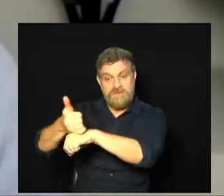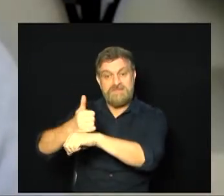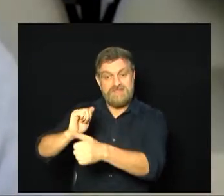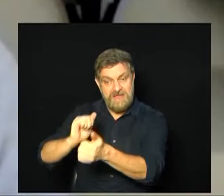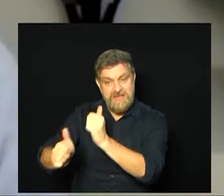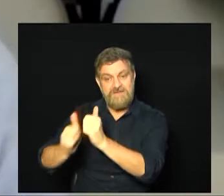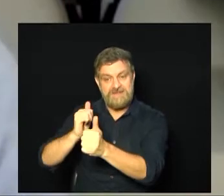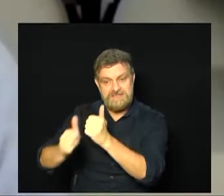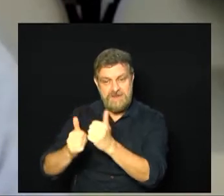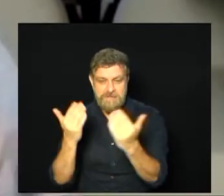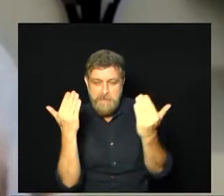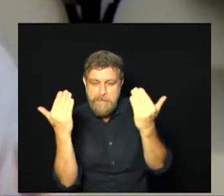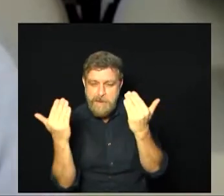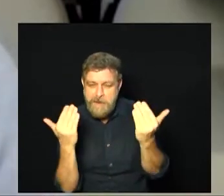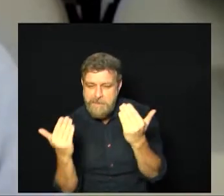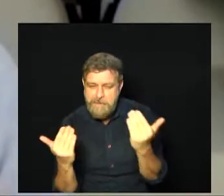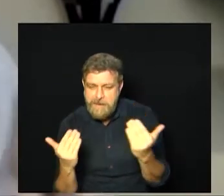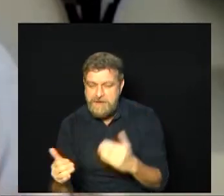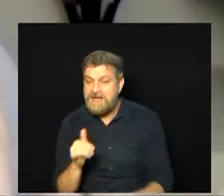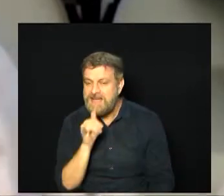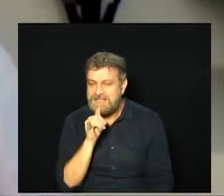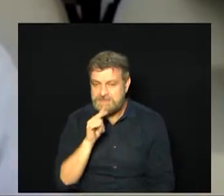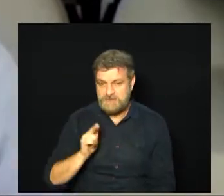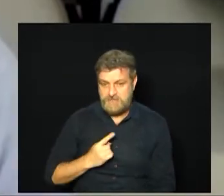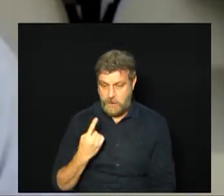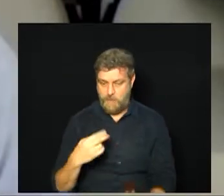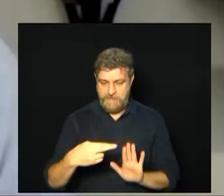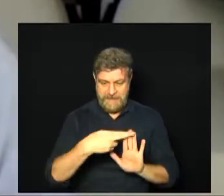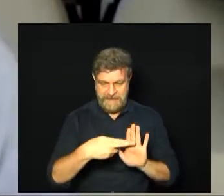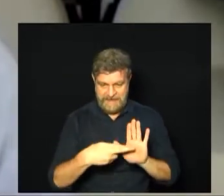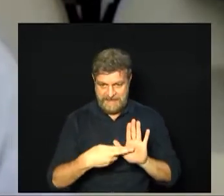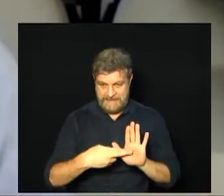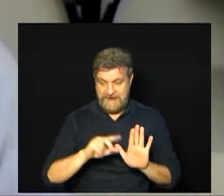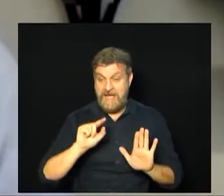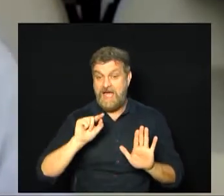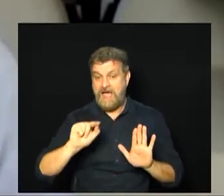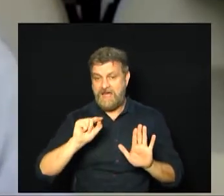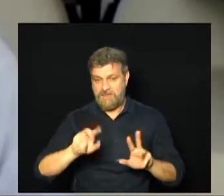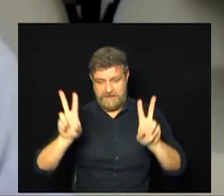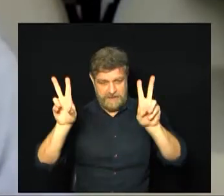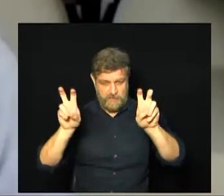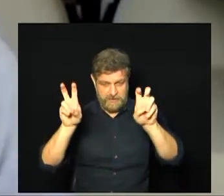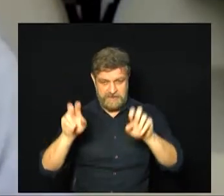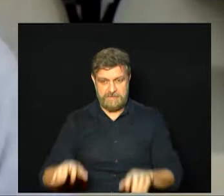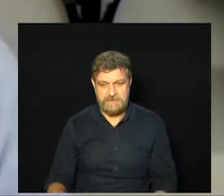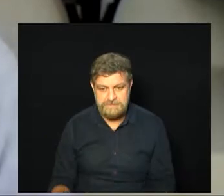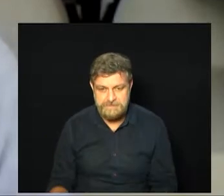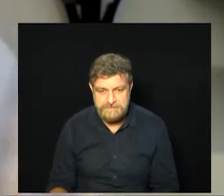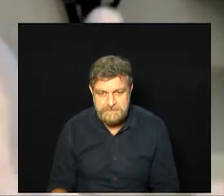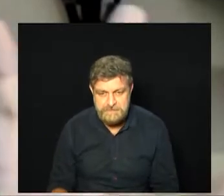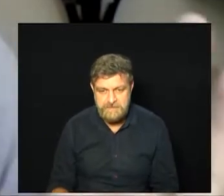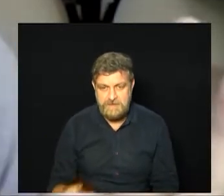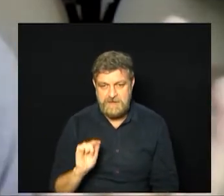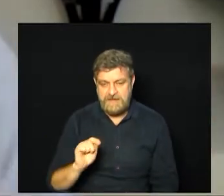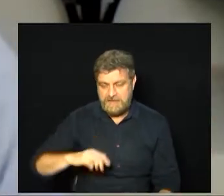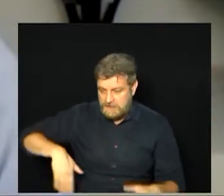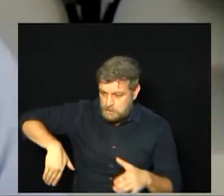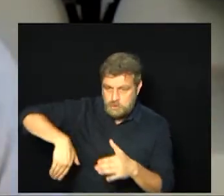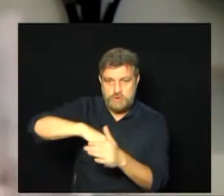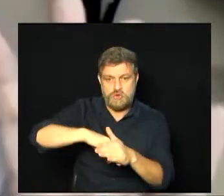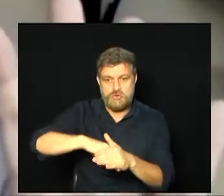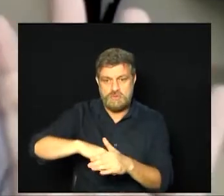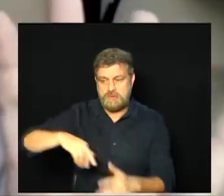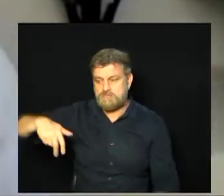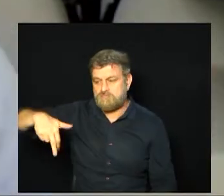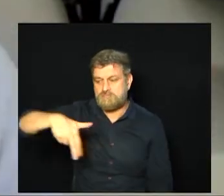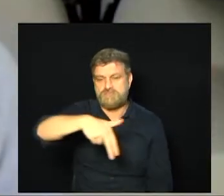profissional. Então, só para te dar um exemplo, eu tinha uma regra que falava mais ou menos assim, quem chutou a bola vai